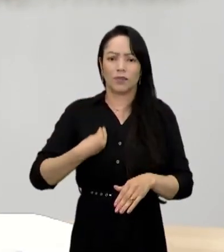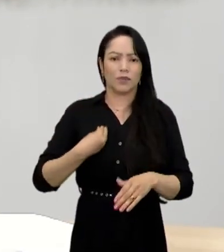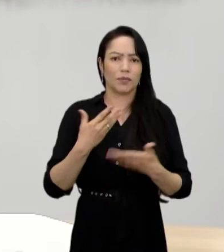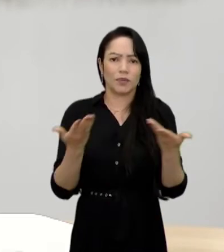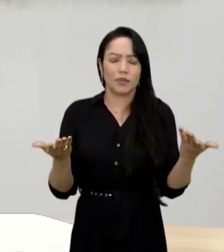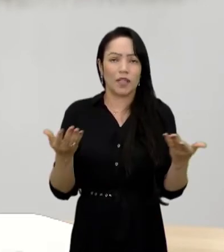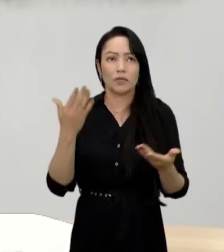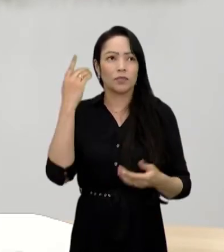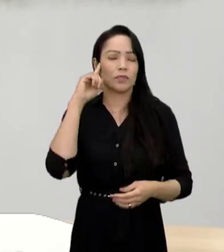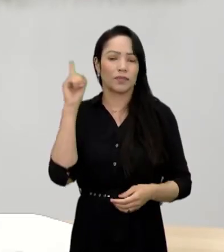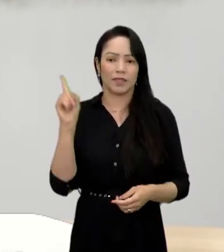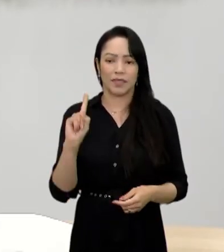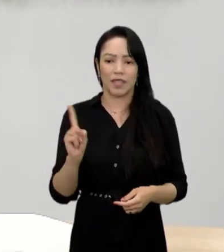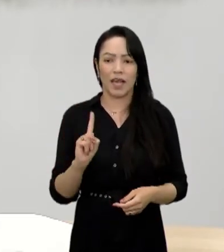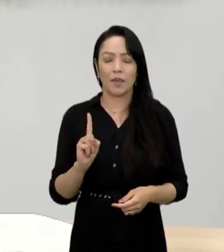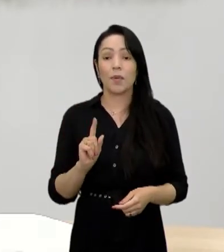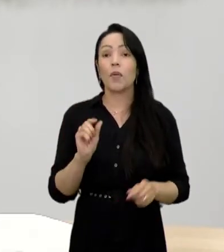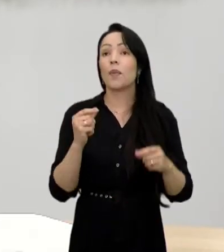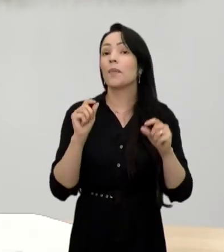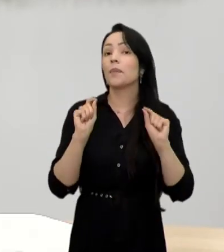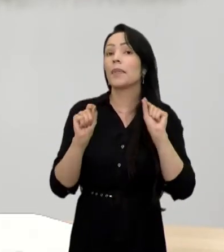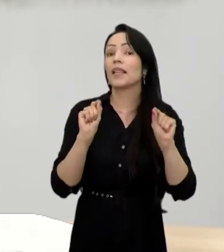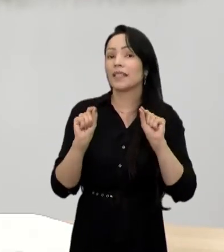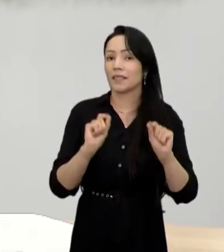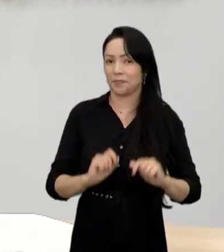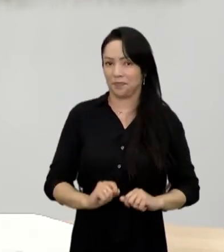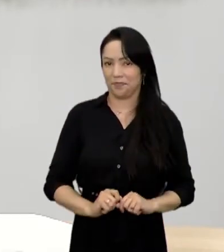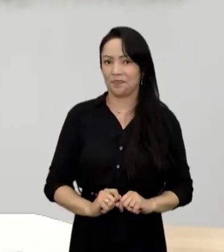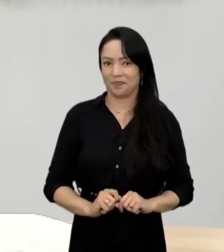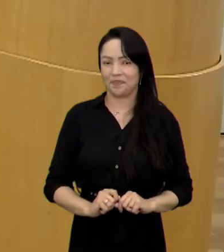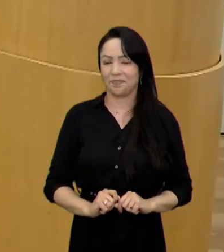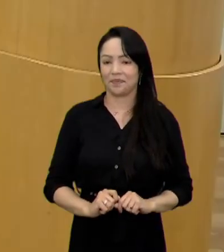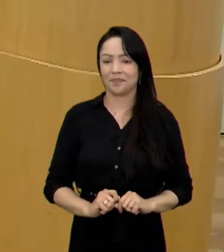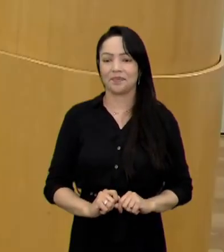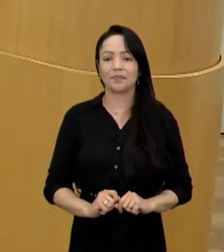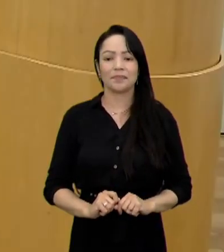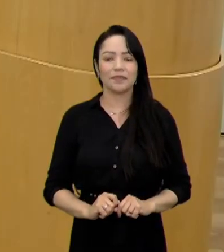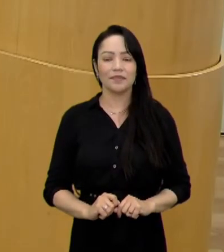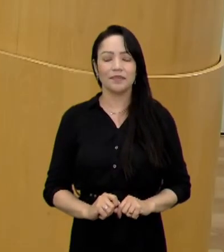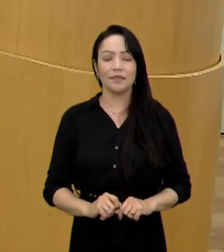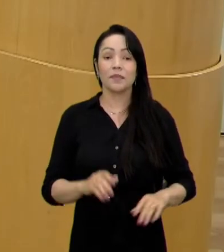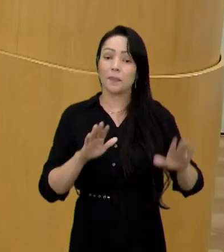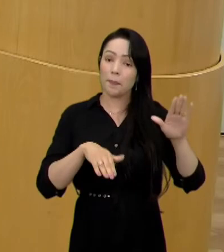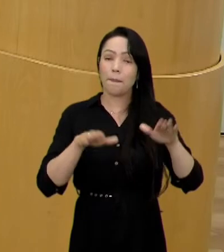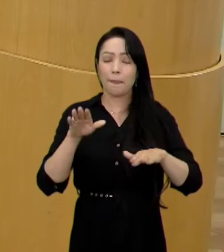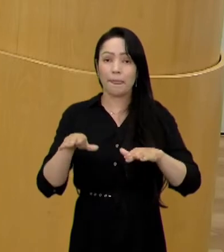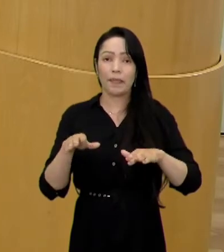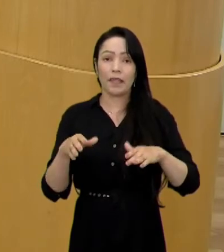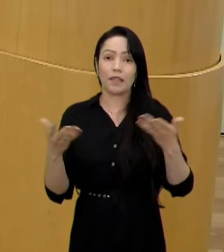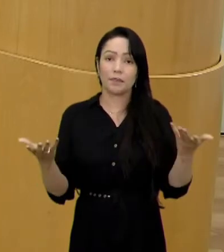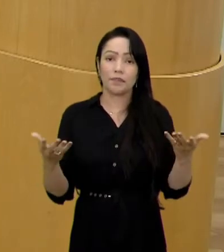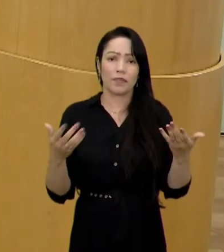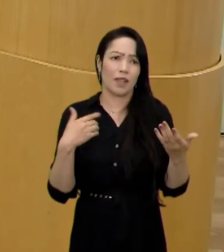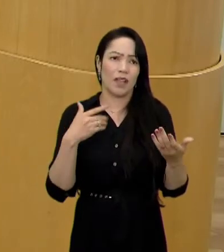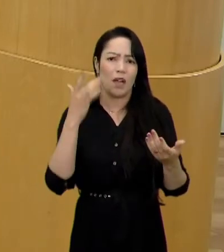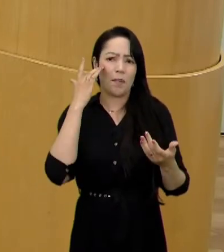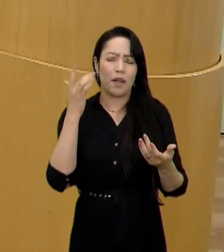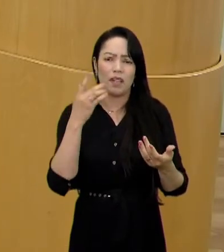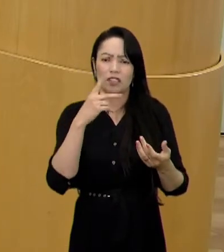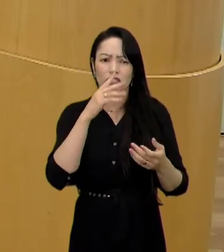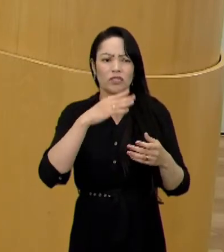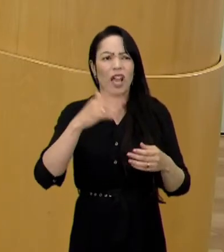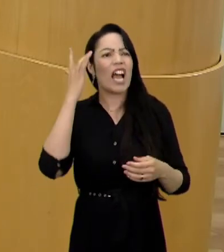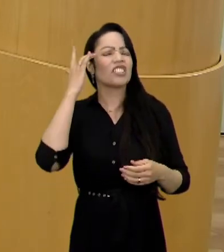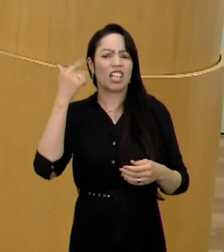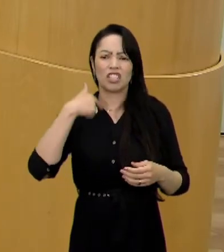tem ciência do para quem ela esteja falando. Sim. Né? Sim. Então, muitas vezes, nós somos até subestimados por isso.